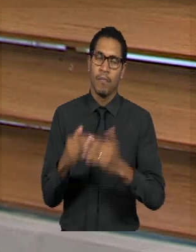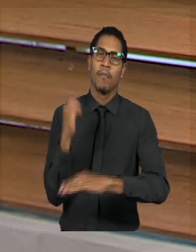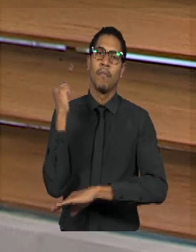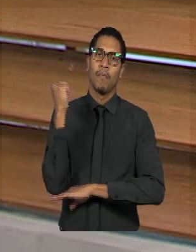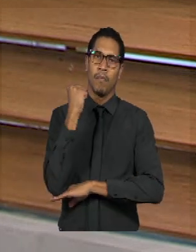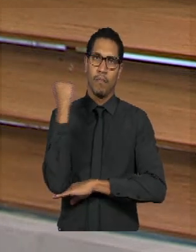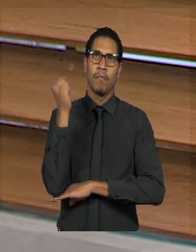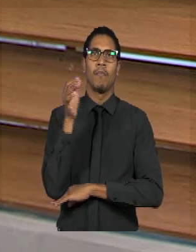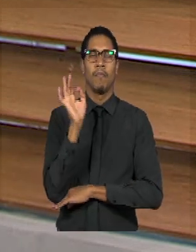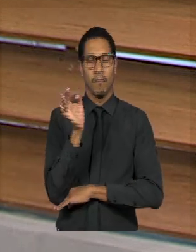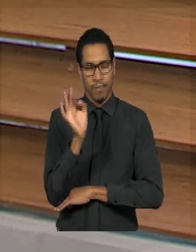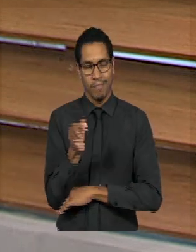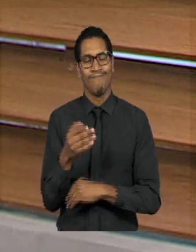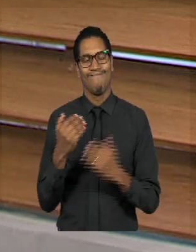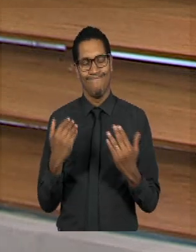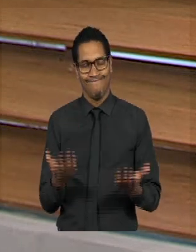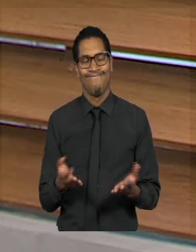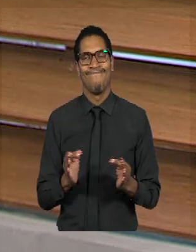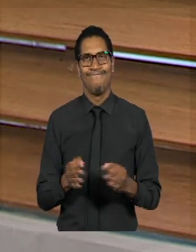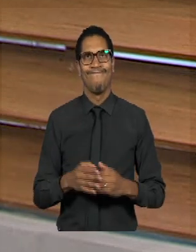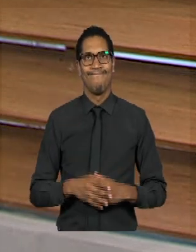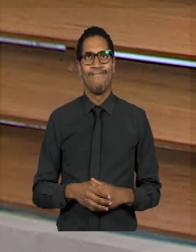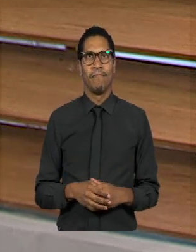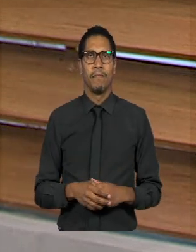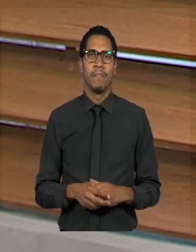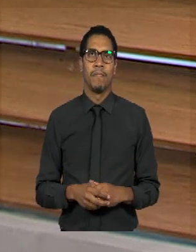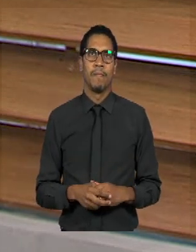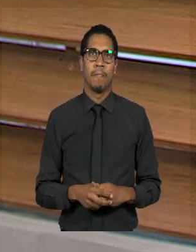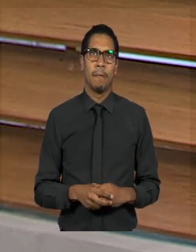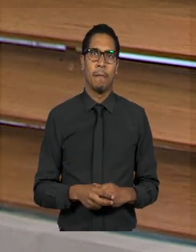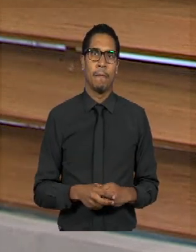e gravíssima. Sim.